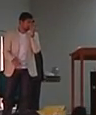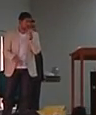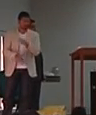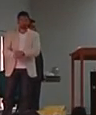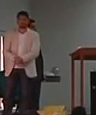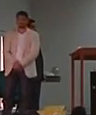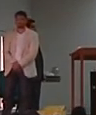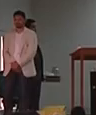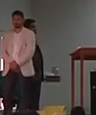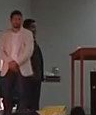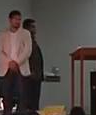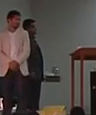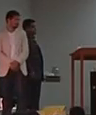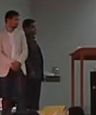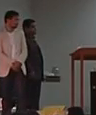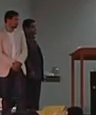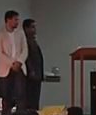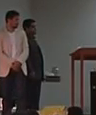Professor Valbério,